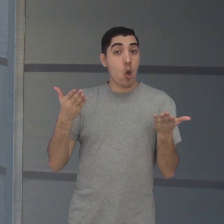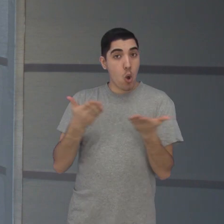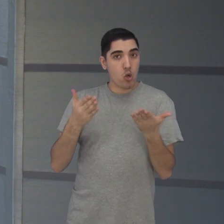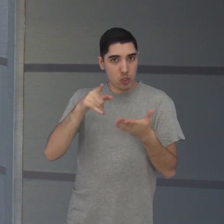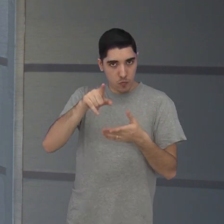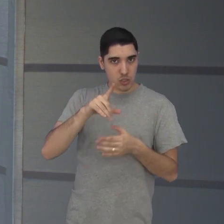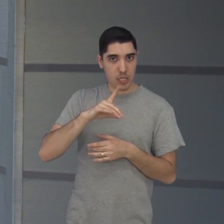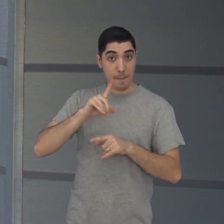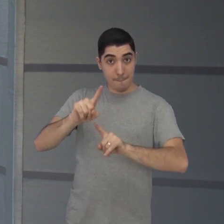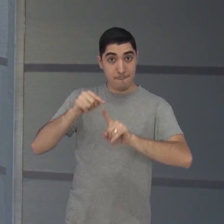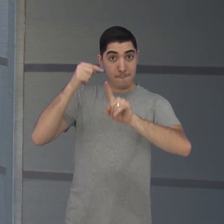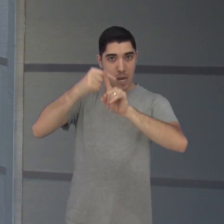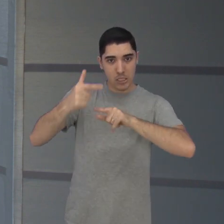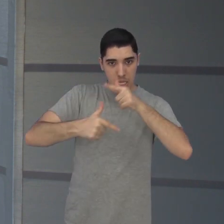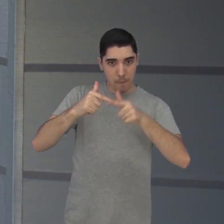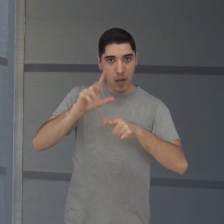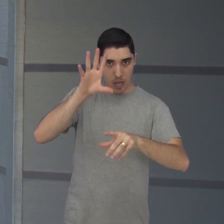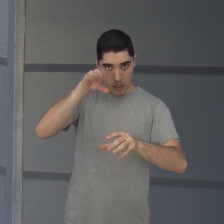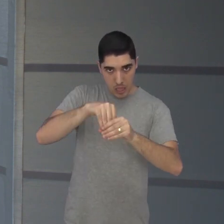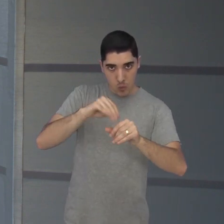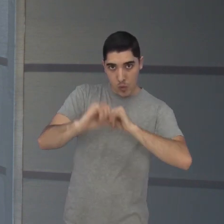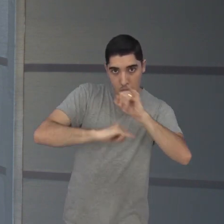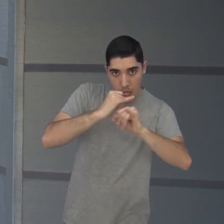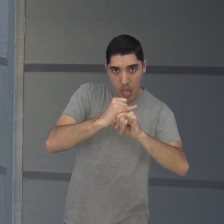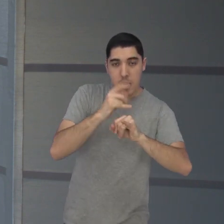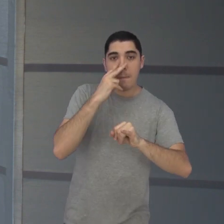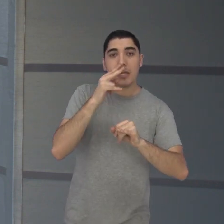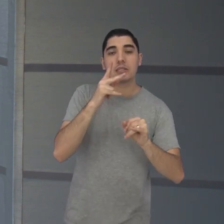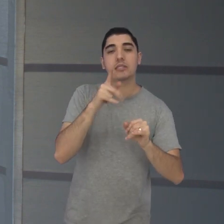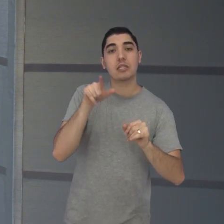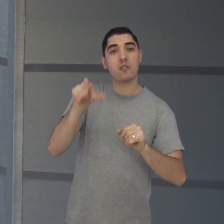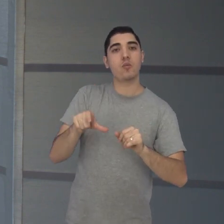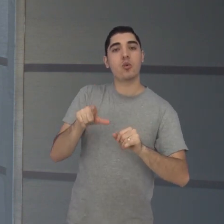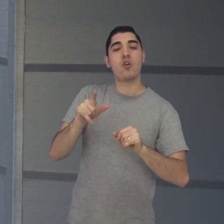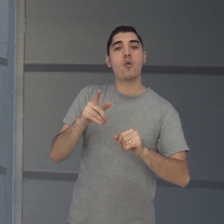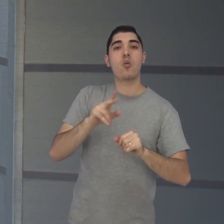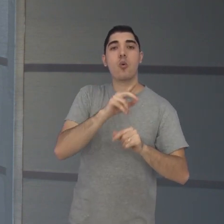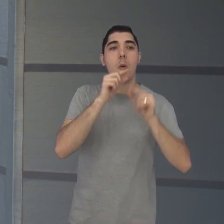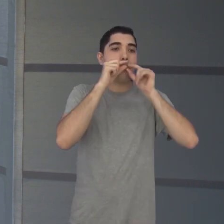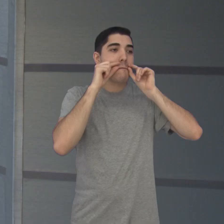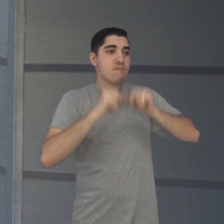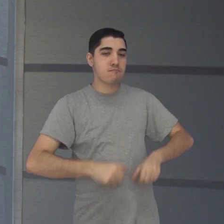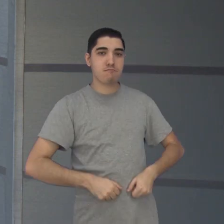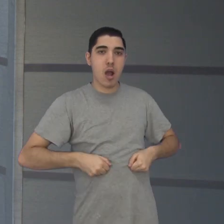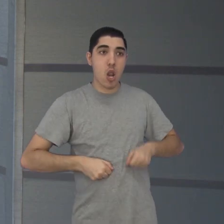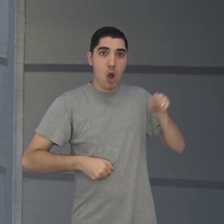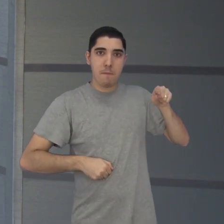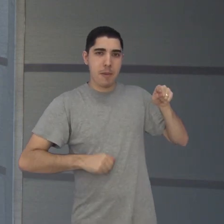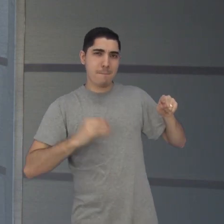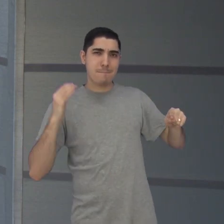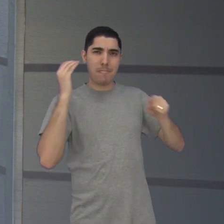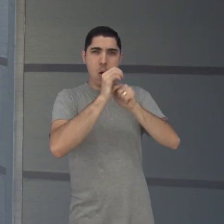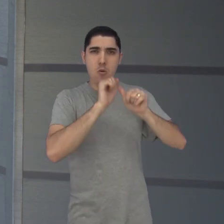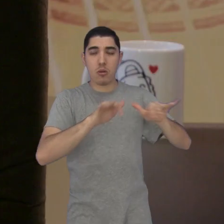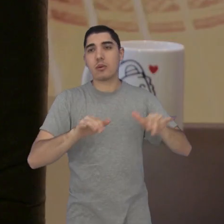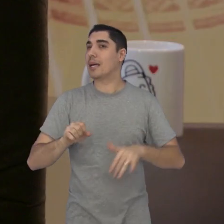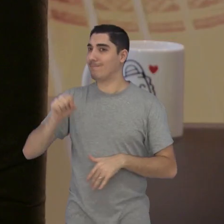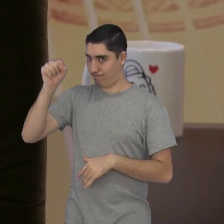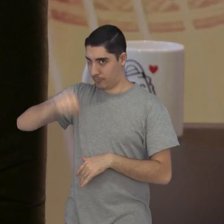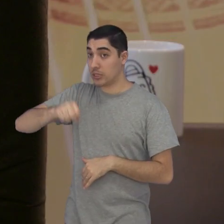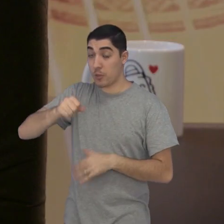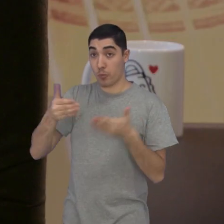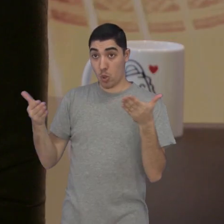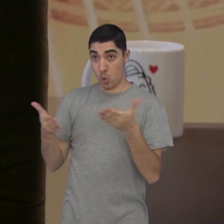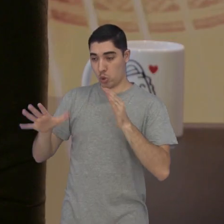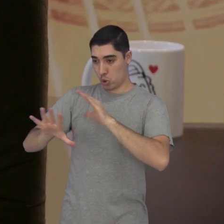seu maior meio hoje é a internet? Você acha que isso facilitou você reerguer de novo o nome do Mazzaropi? Sim. O